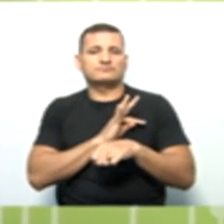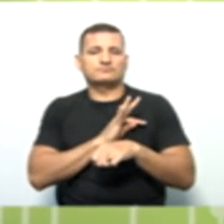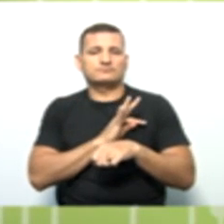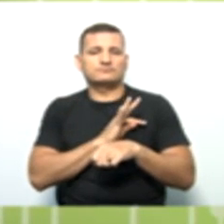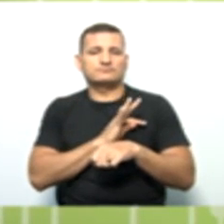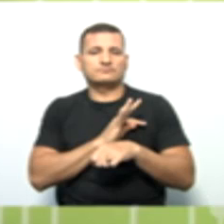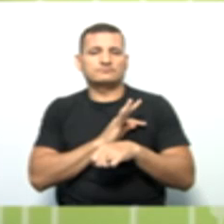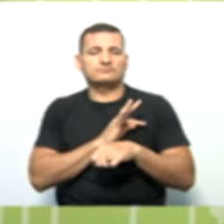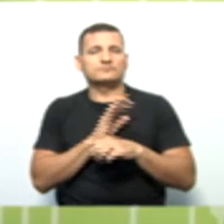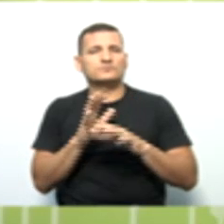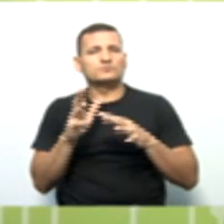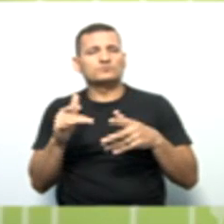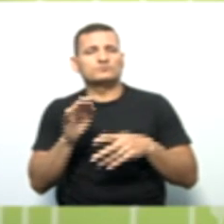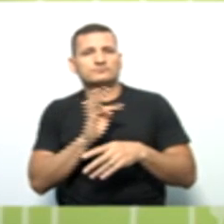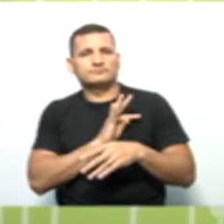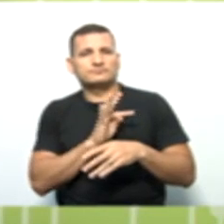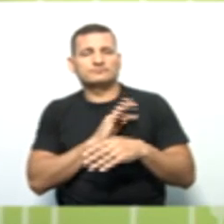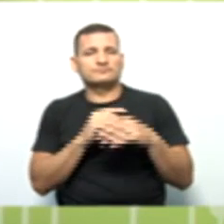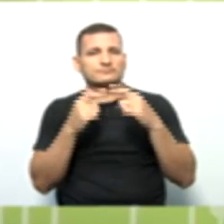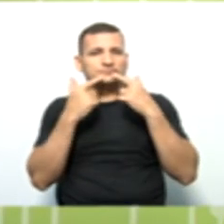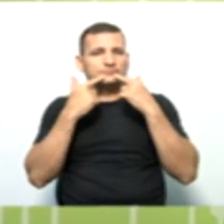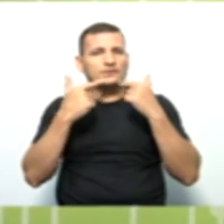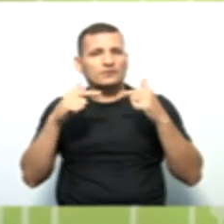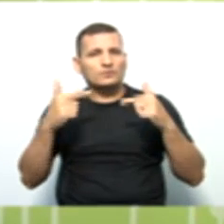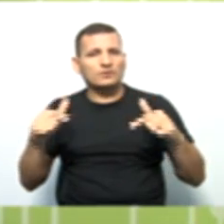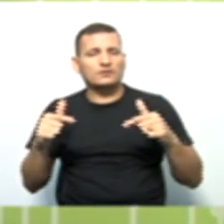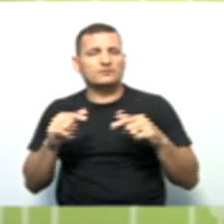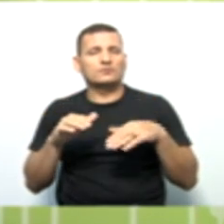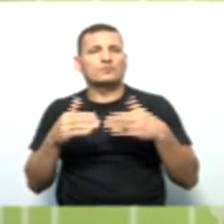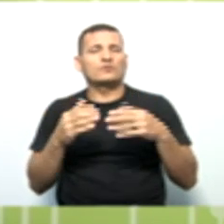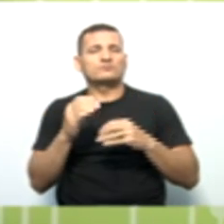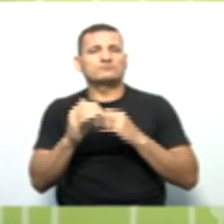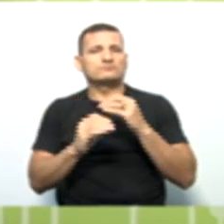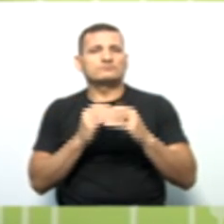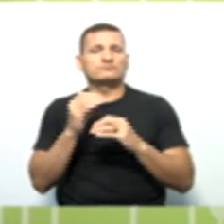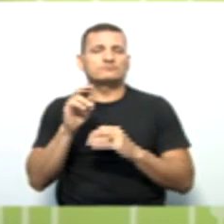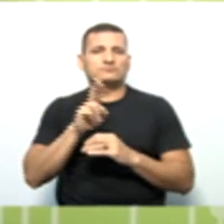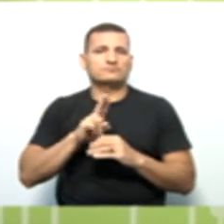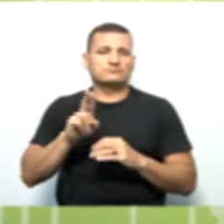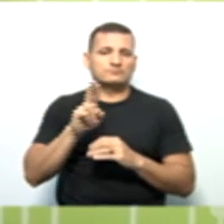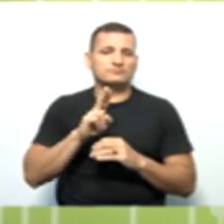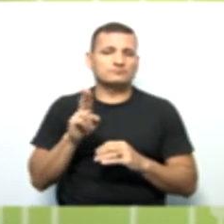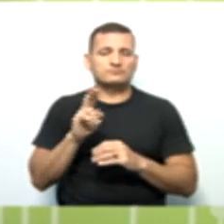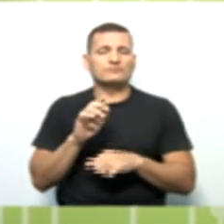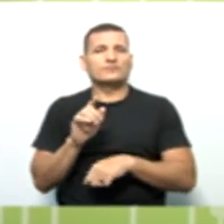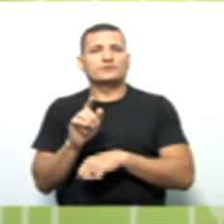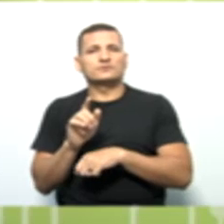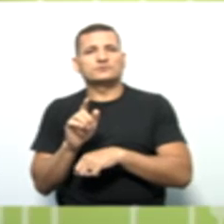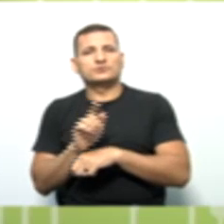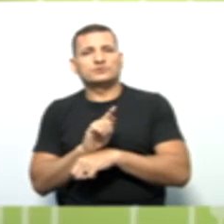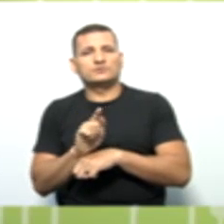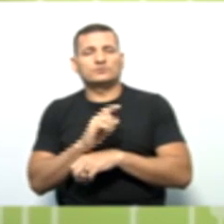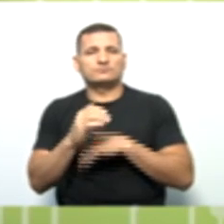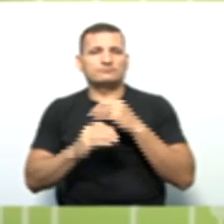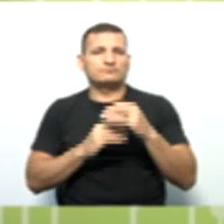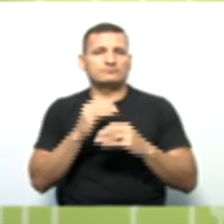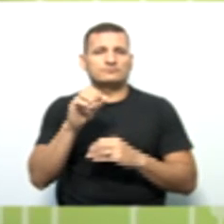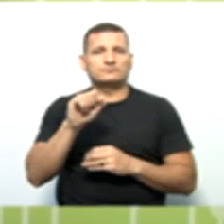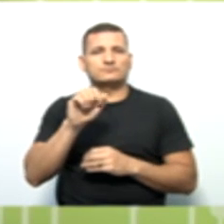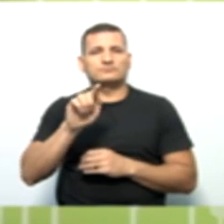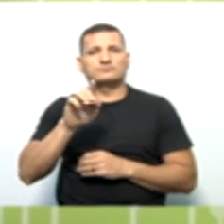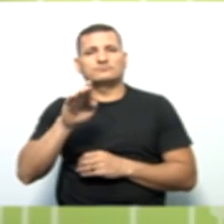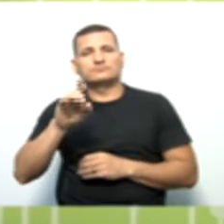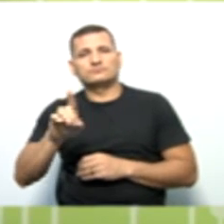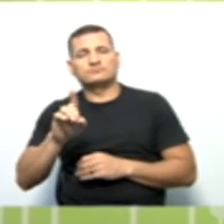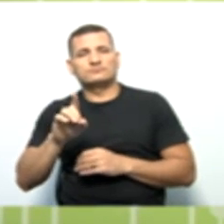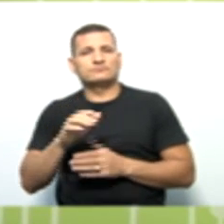essa parte técnica, linguagem, qual é o banco que eu vou usar, o gerenciador de banco de dados que eu vou estar